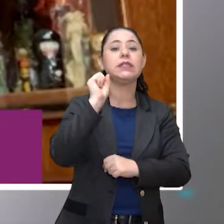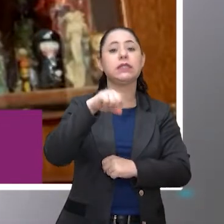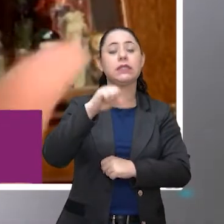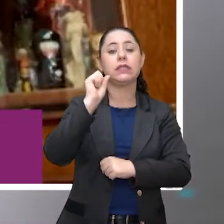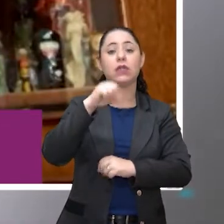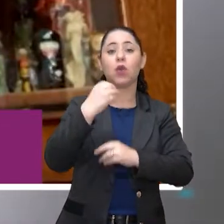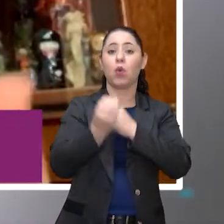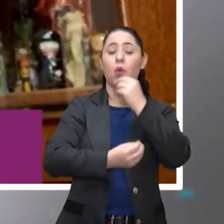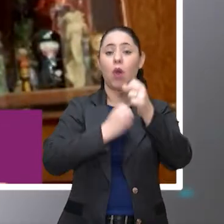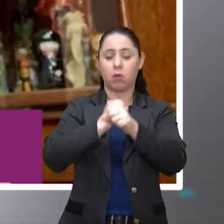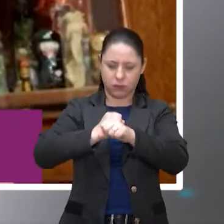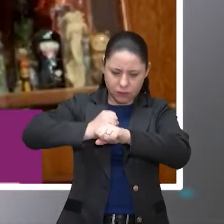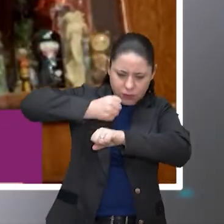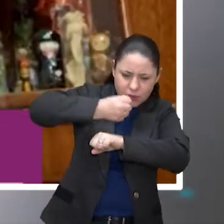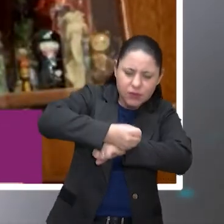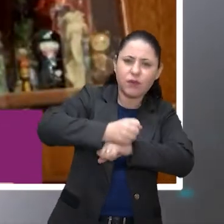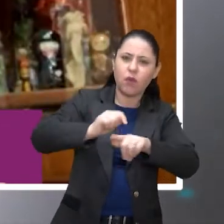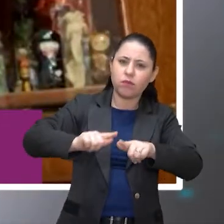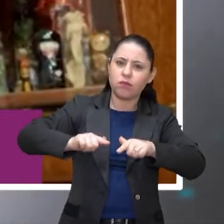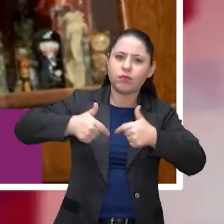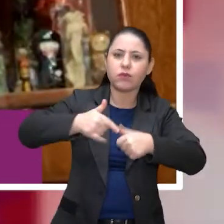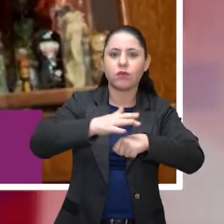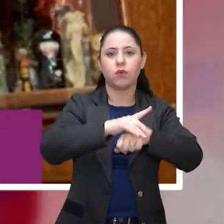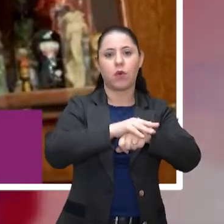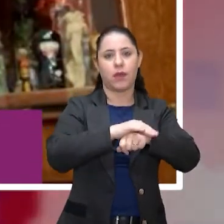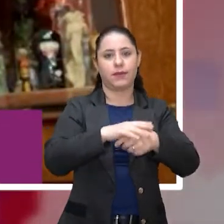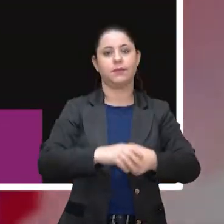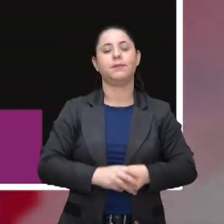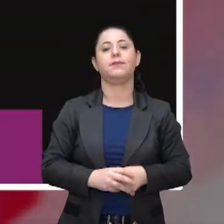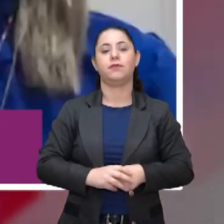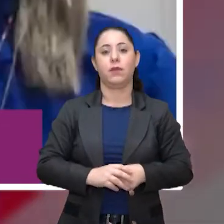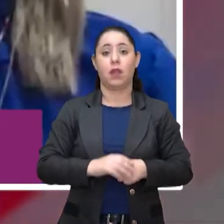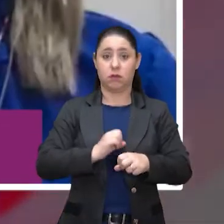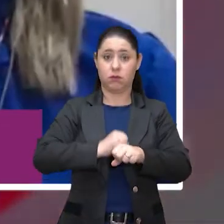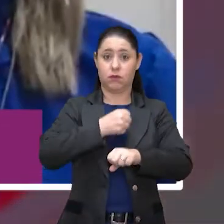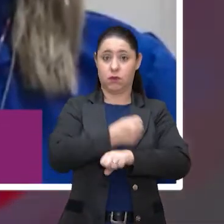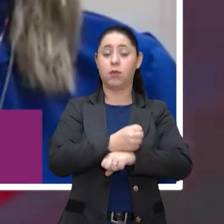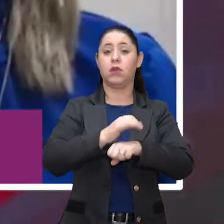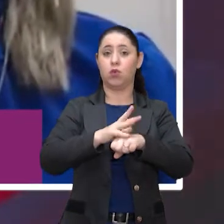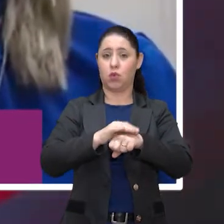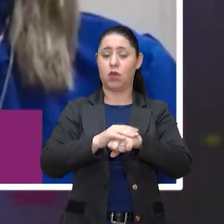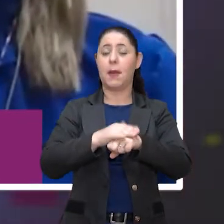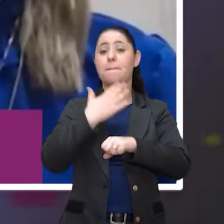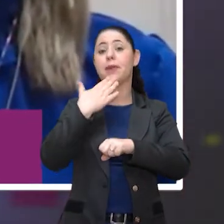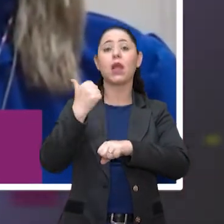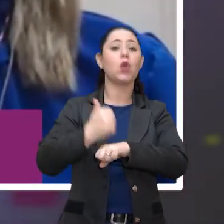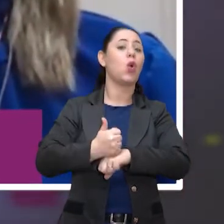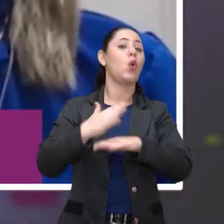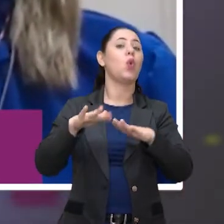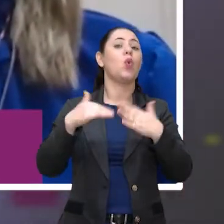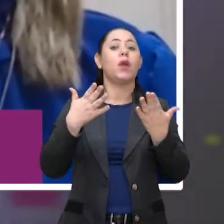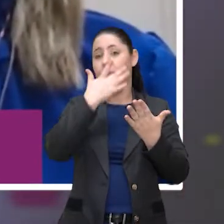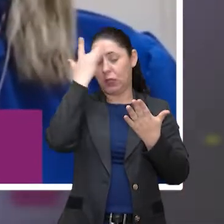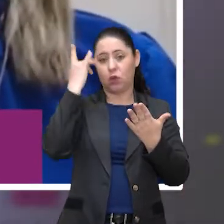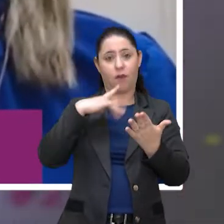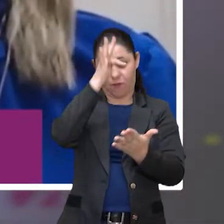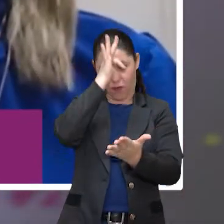ela enfrenta, o enfrentamento das doenças. O enfrentamento das doenças ela é muito melhor nas pessoas que têm